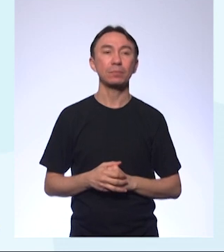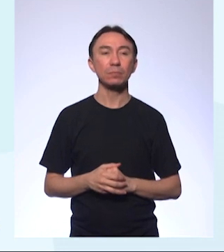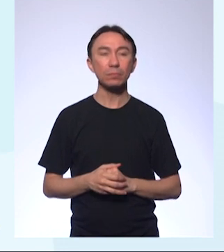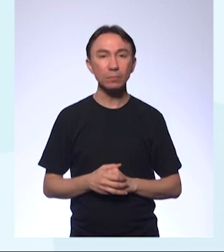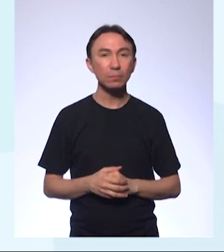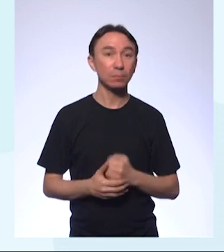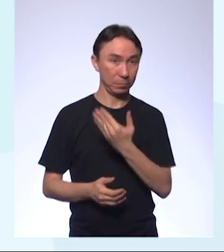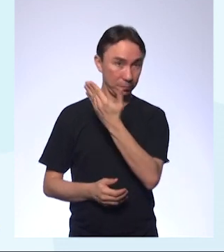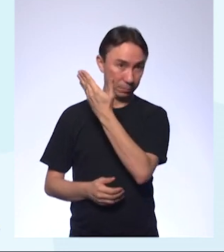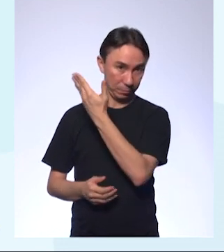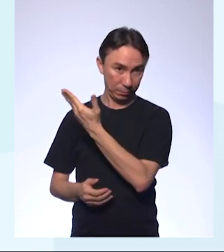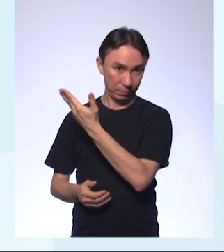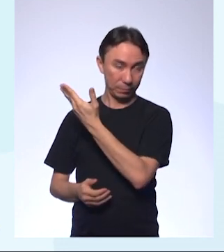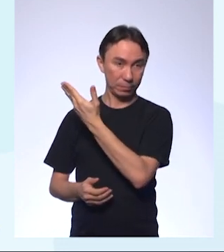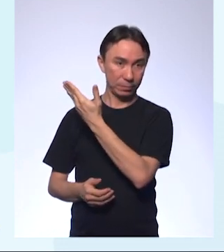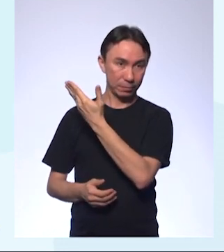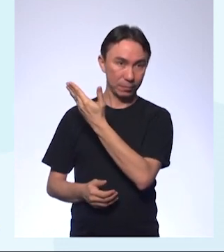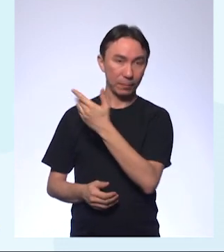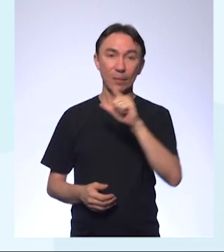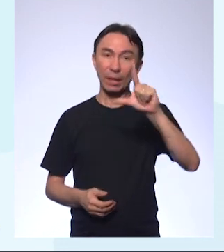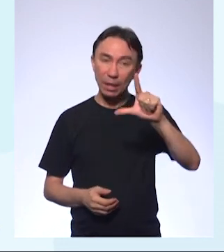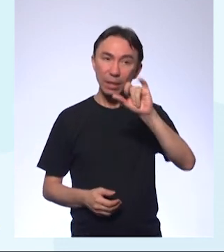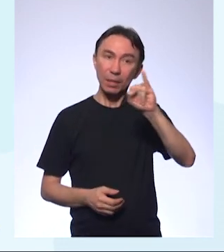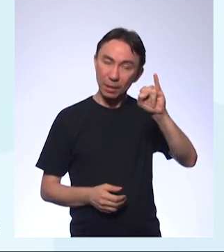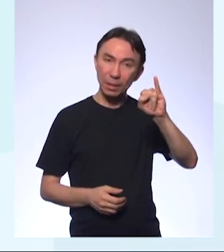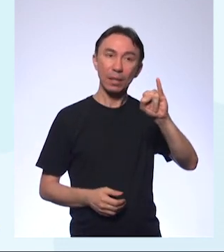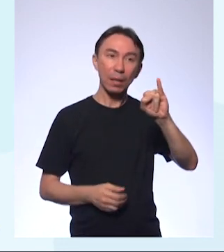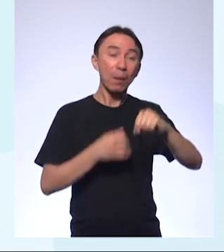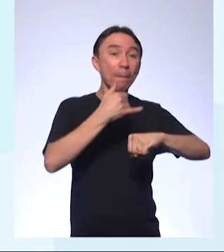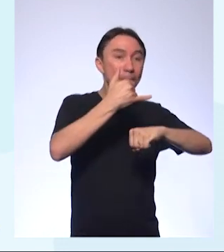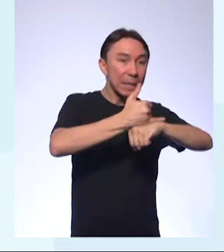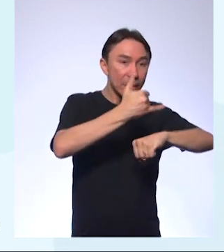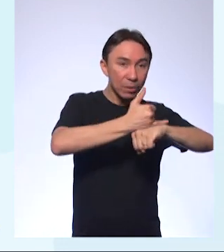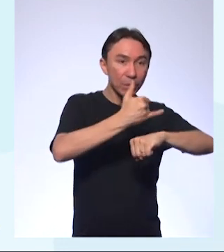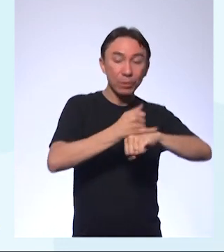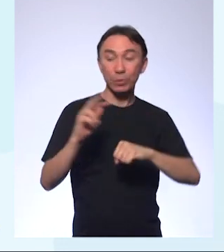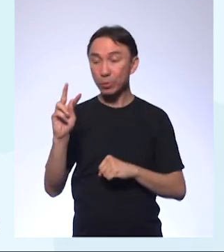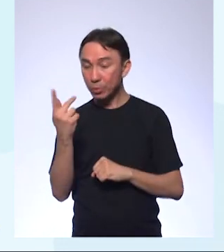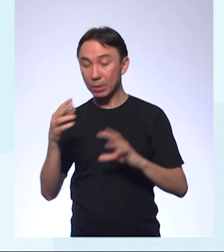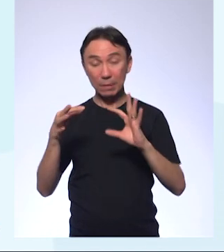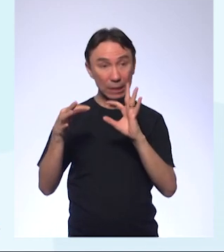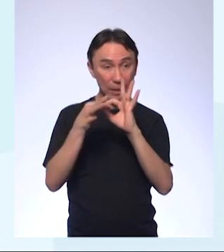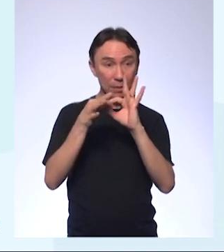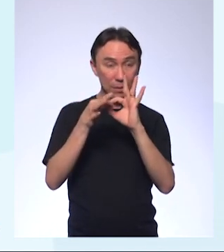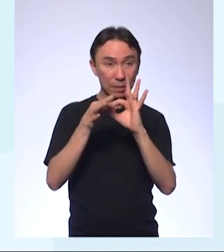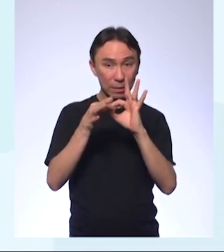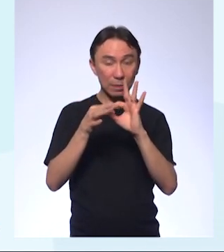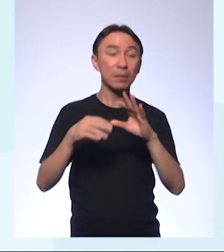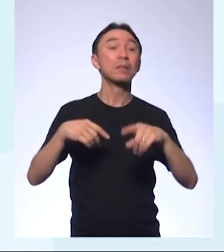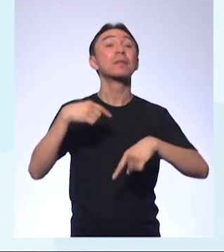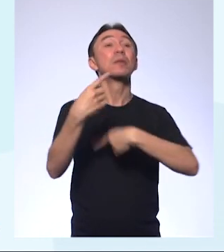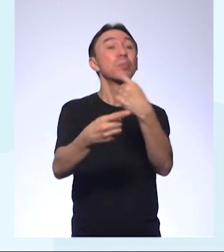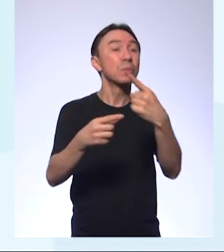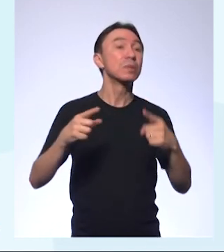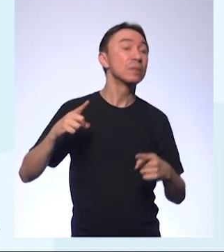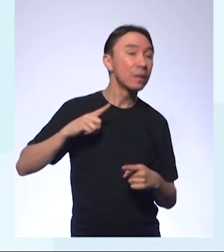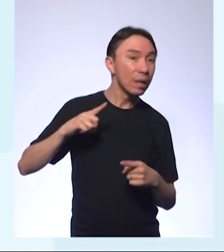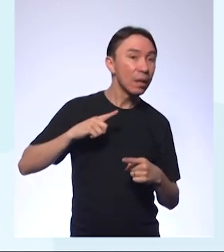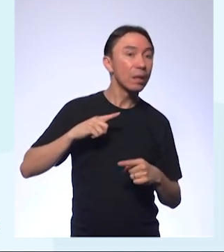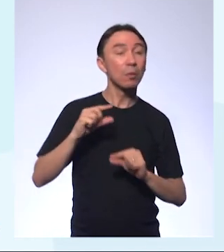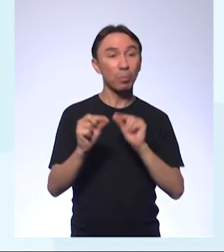Então, aqui, ó, o Li é o metal, o hidrogênio, então vai fazer a ligação com ele. E depois temos, pode